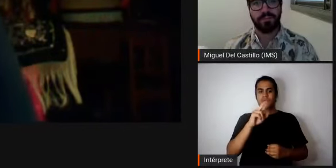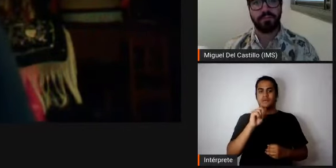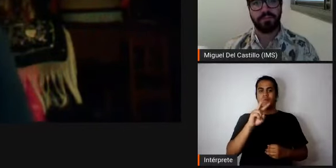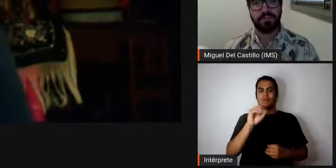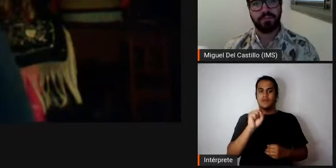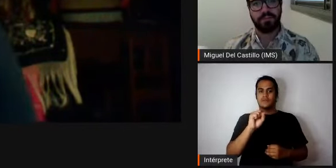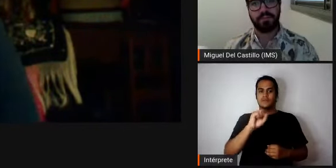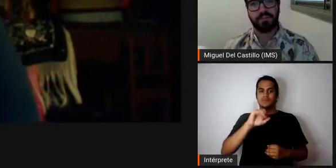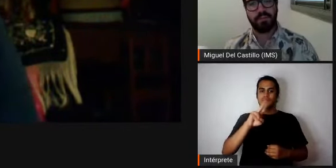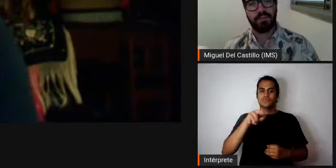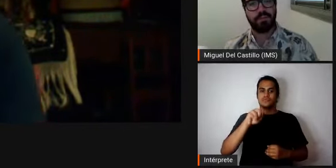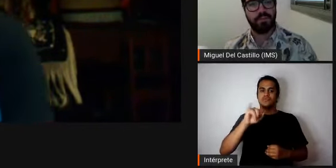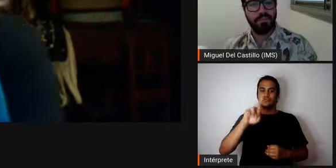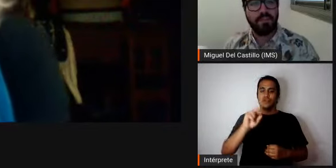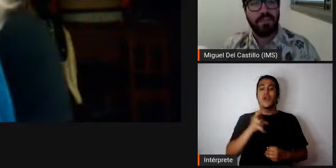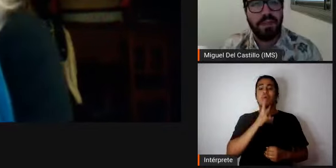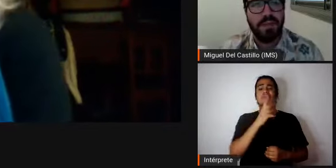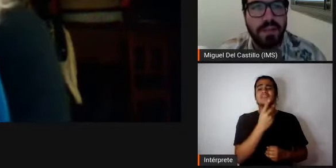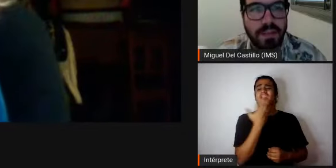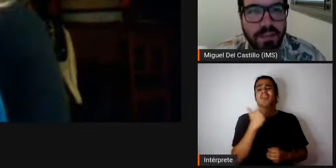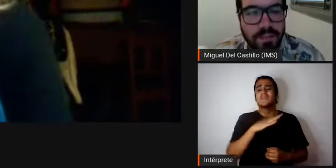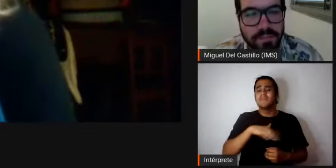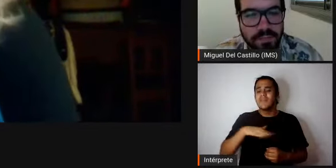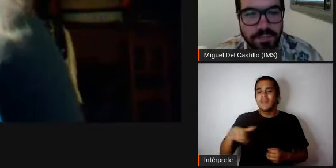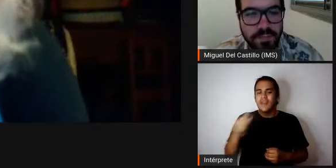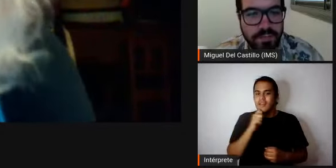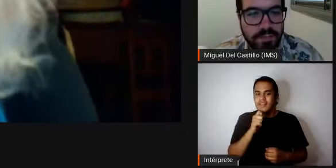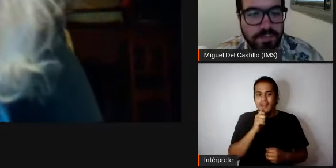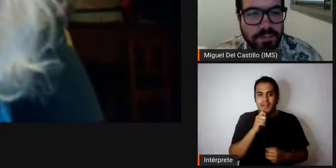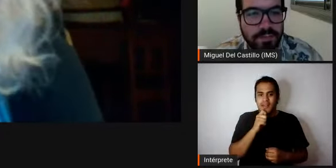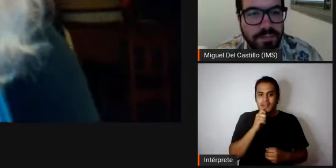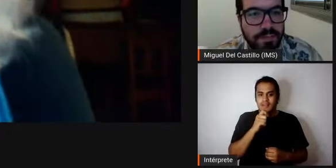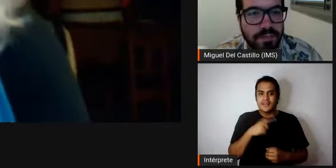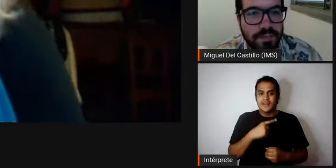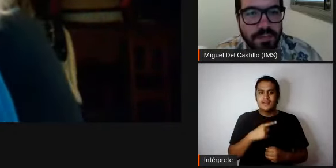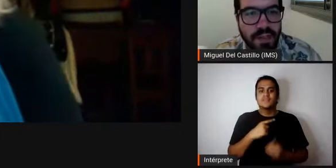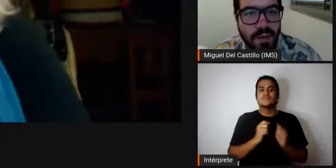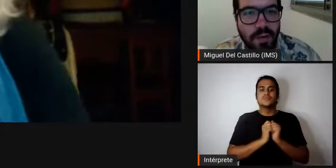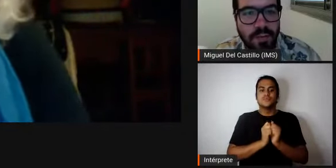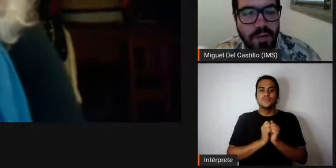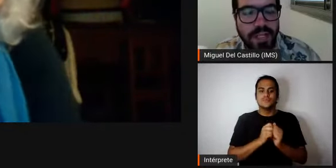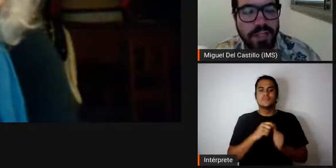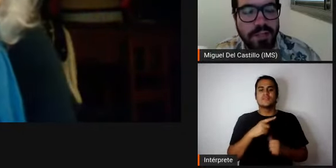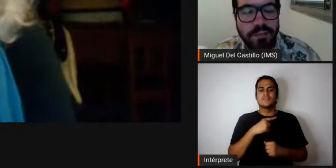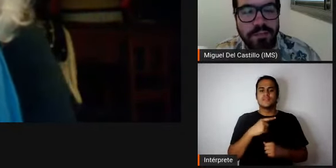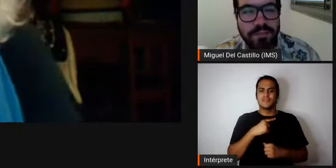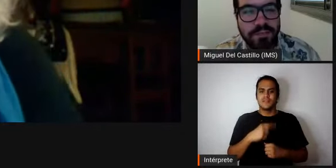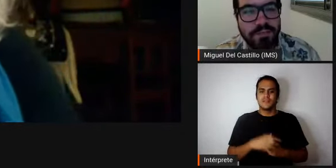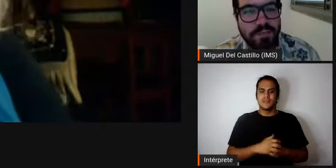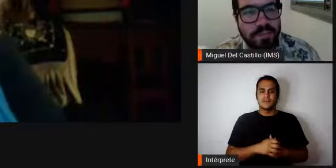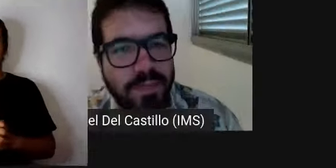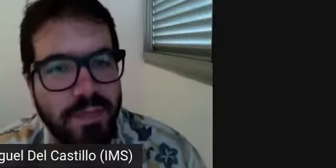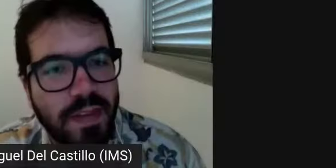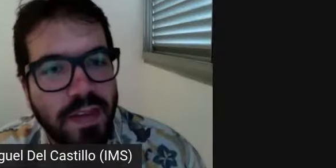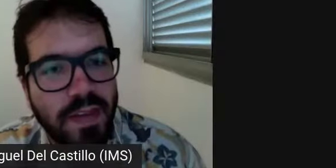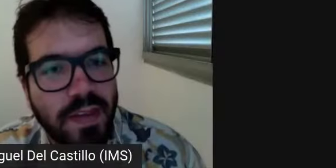conheci o Máriozinho pequeno, aquele extraordinário fotografia, quando ele ficou 16 anos.